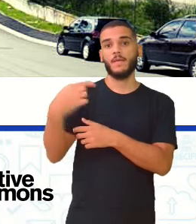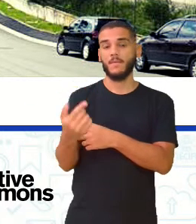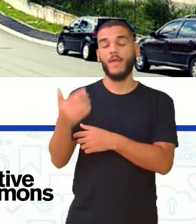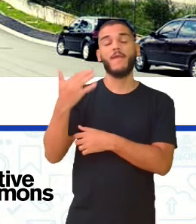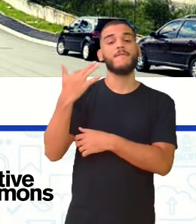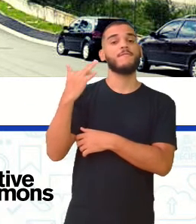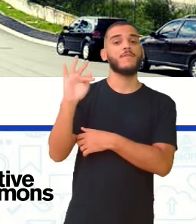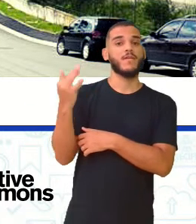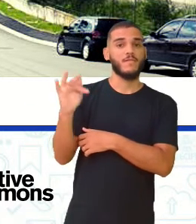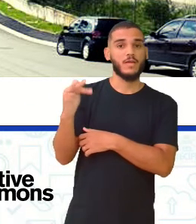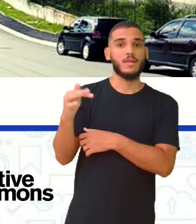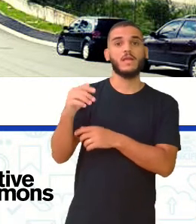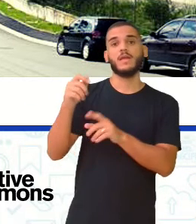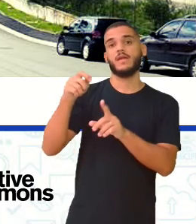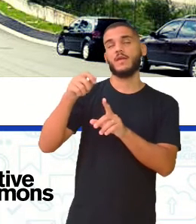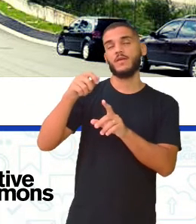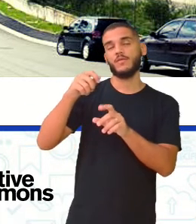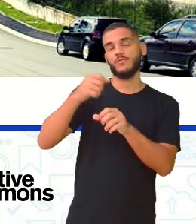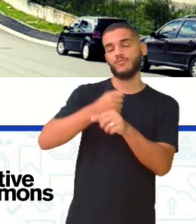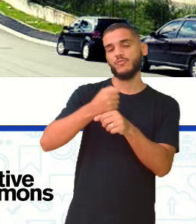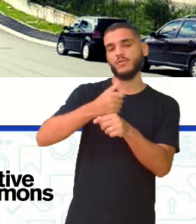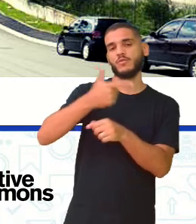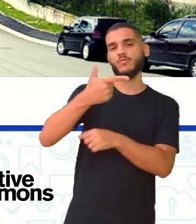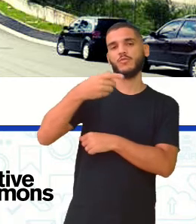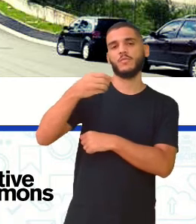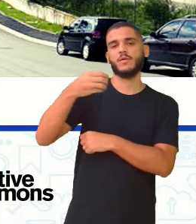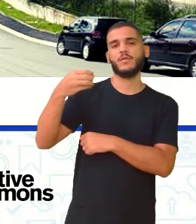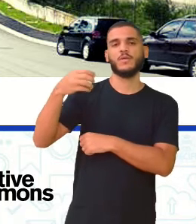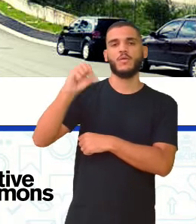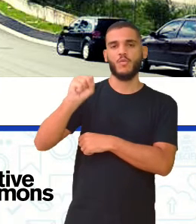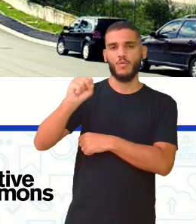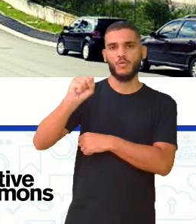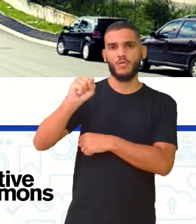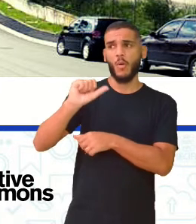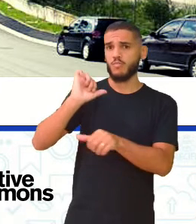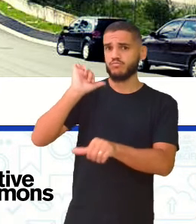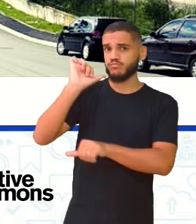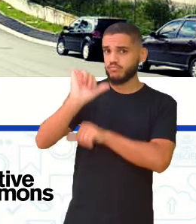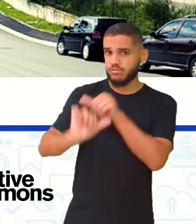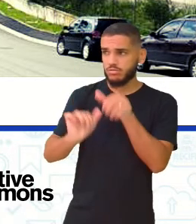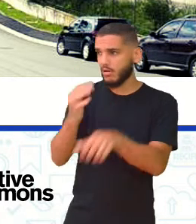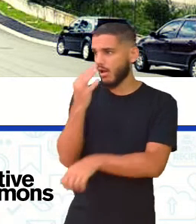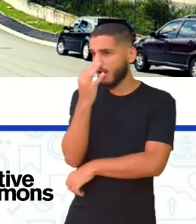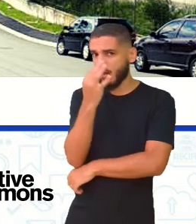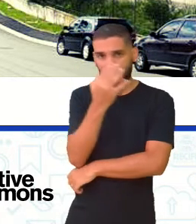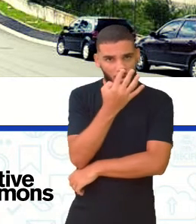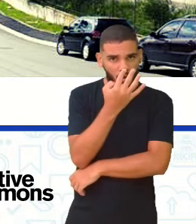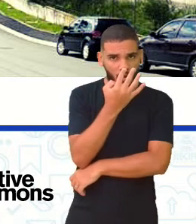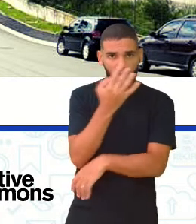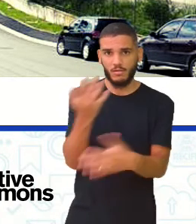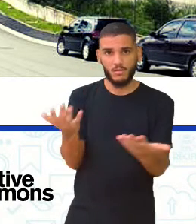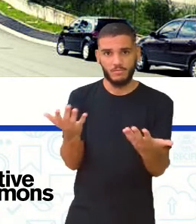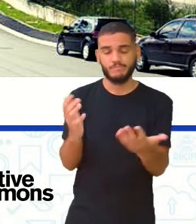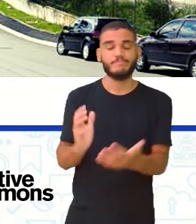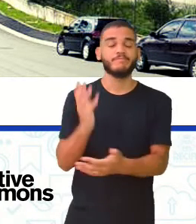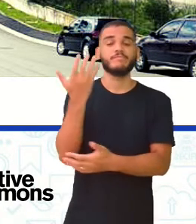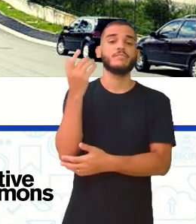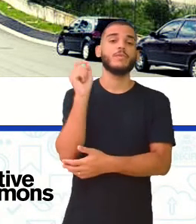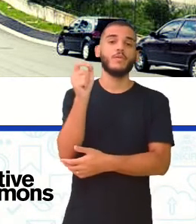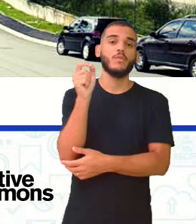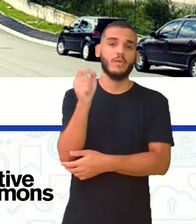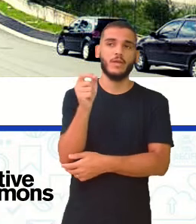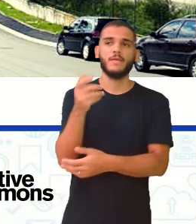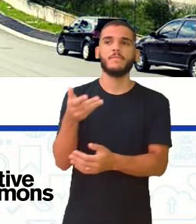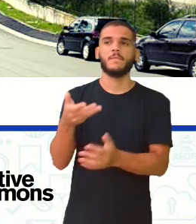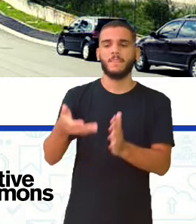de um ano, como aquele lugar ele foi alterado. Então, nós tivemos ali o quê? A tirada